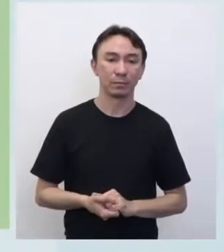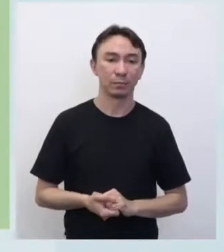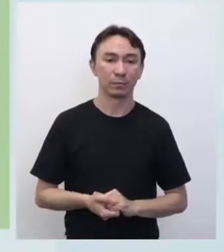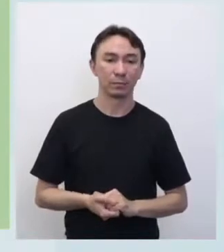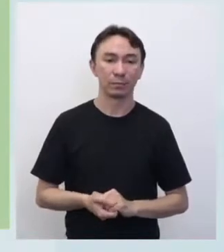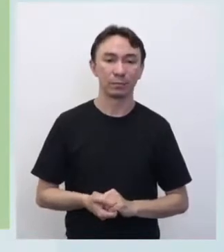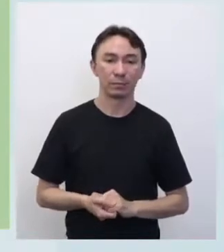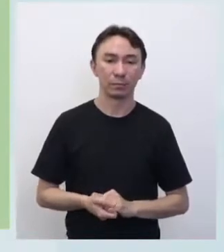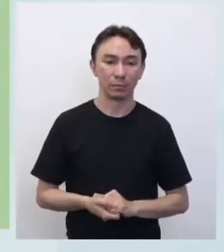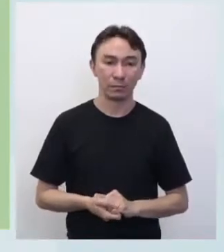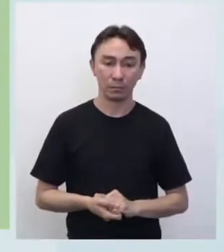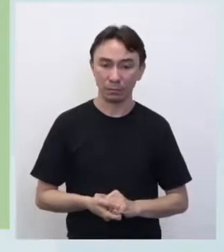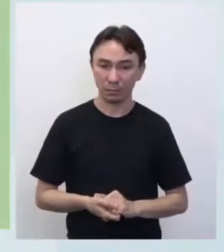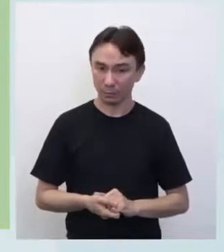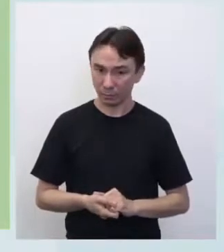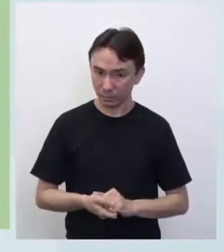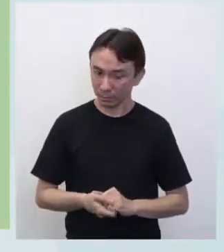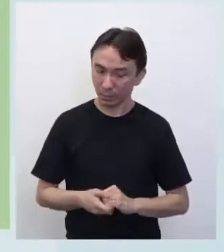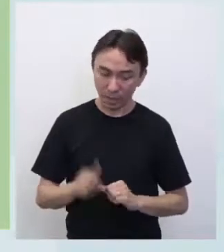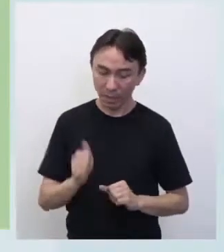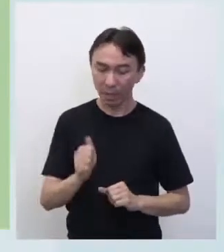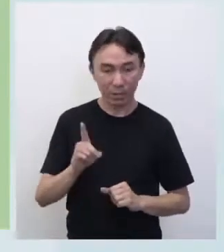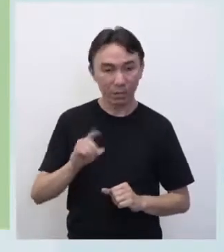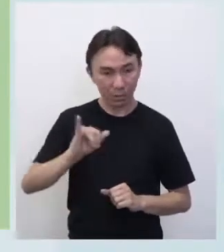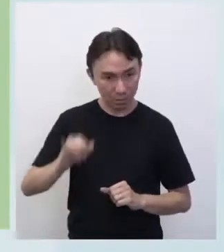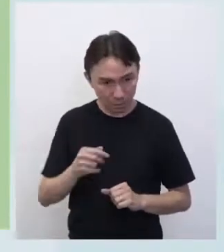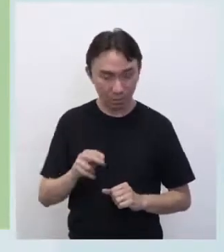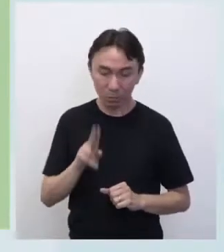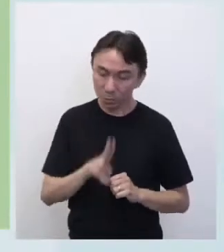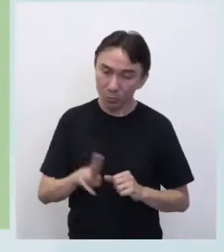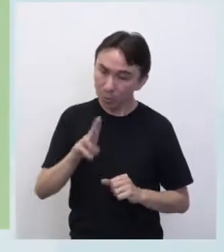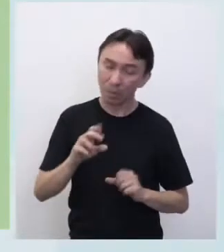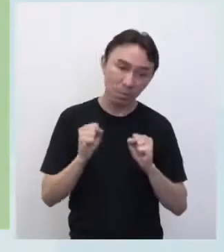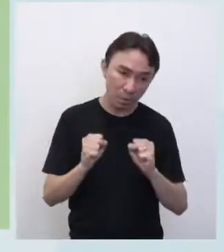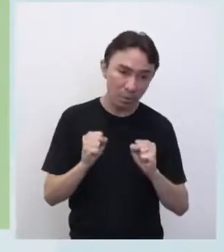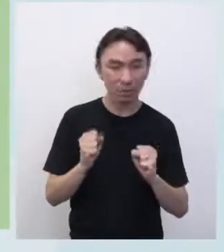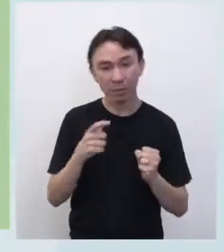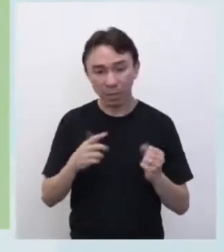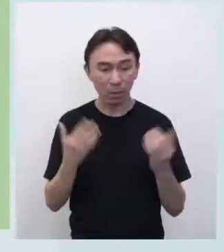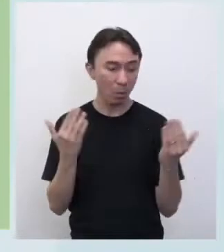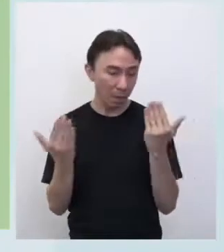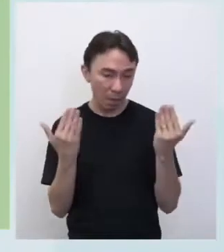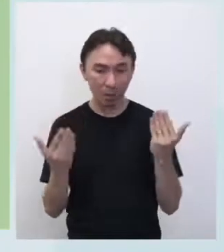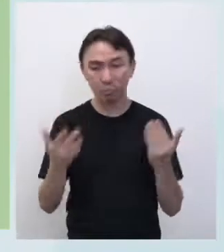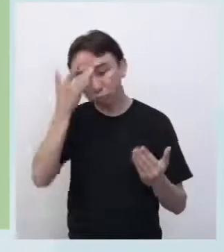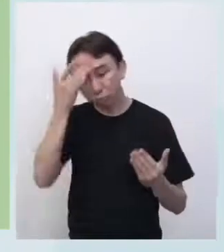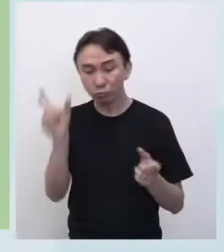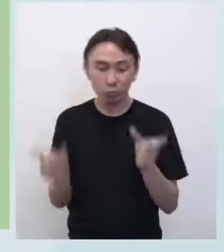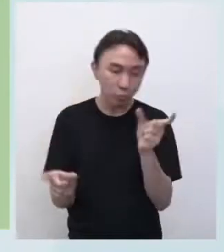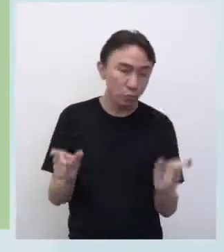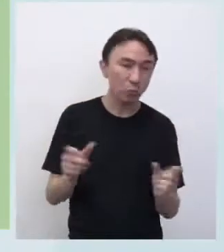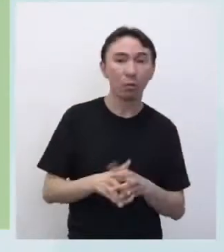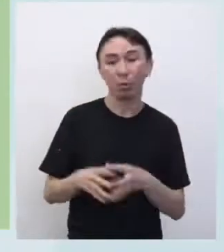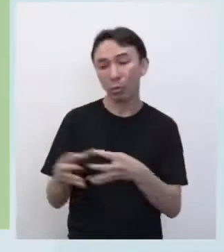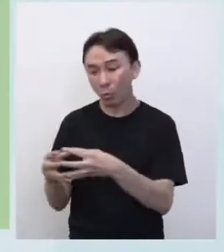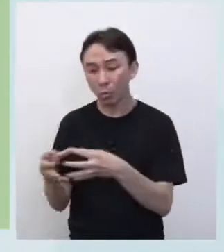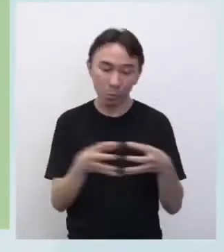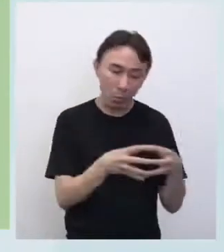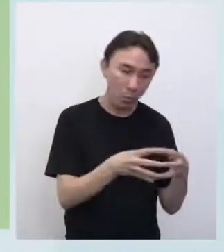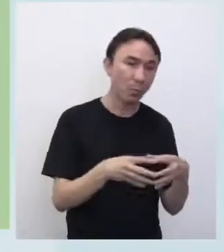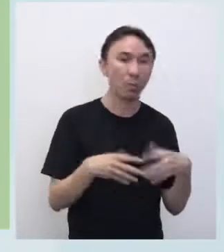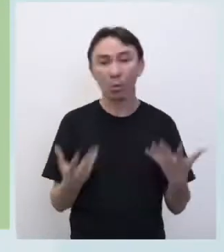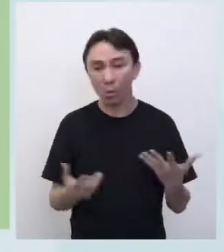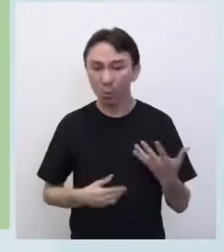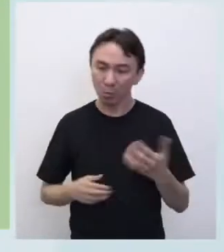or things. Nós podemos usar adjetivos para comparar duas pessoas ou coisas, ou dois grupos, ou pessoas ou